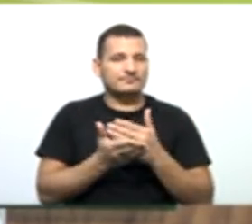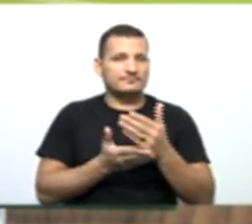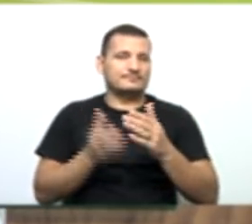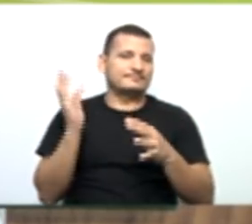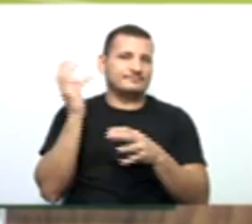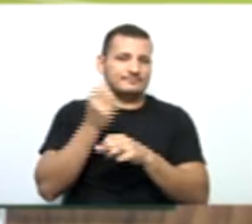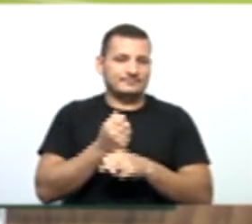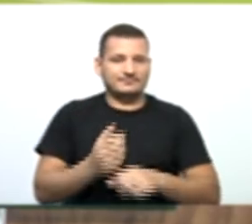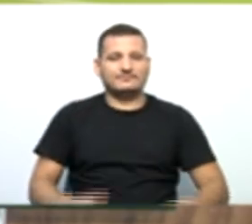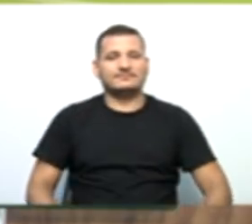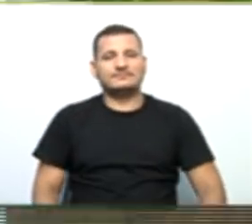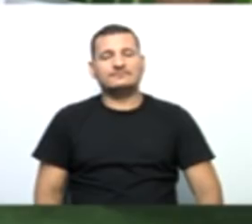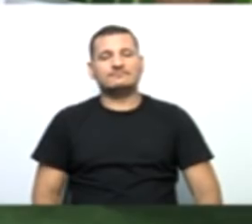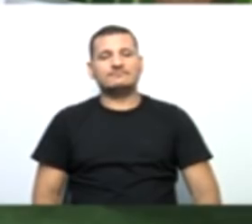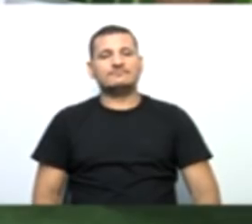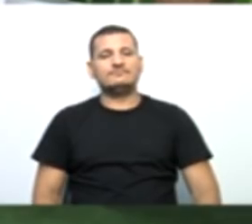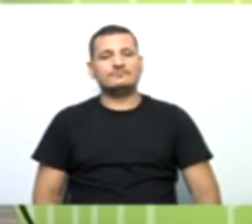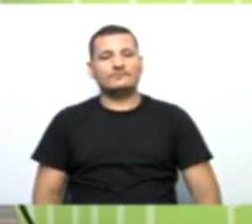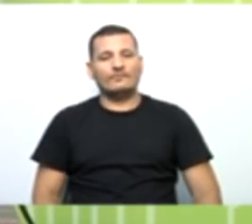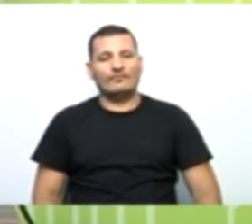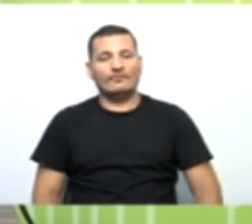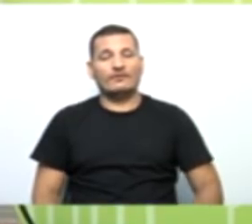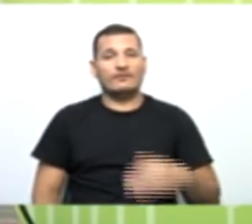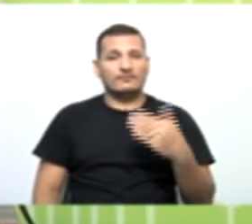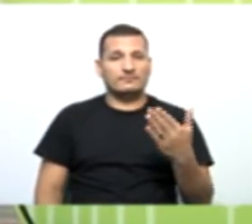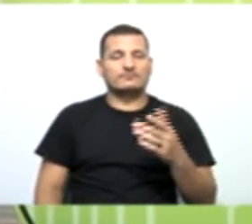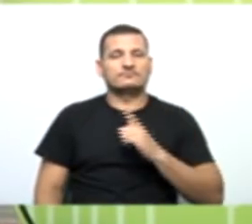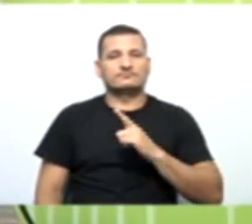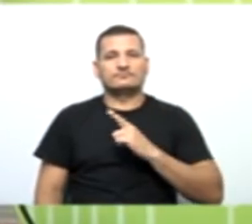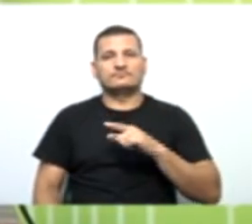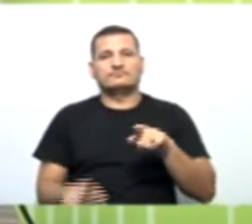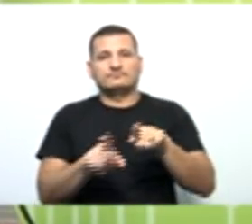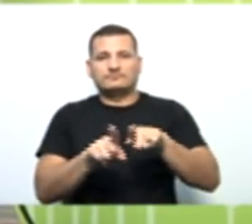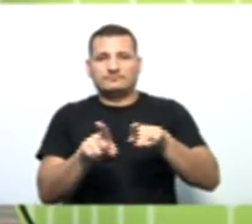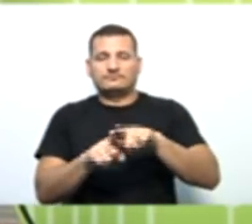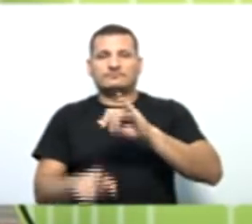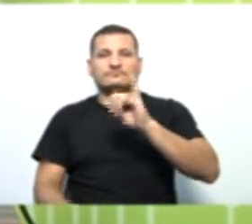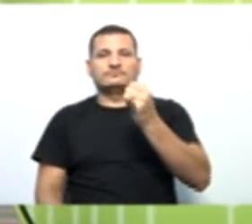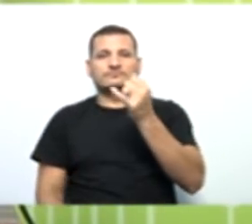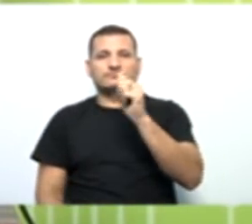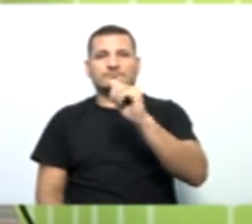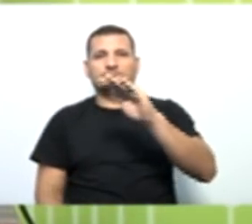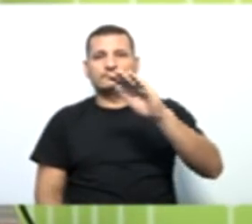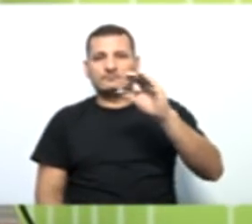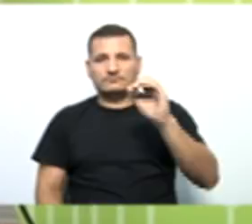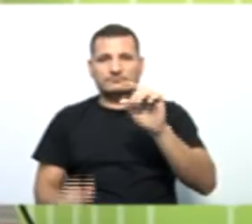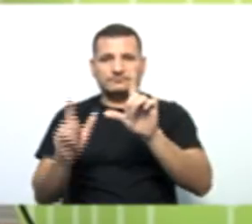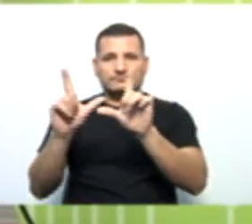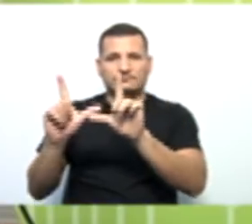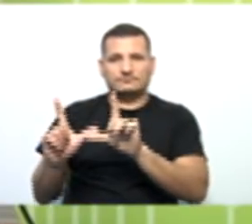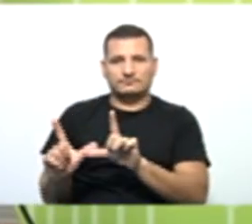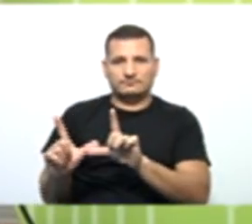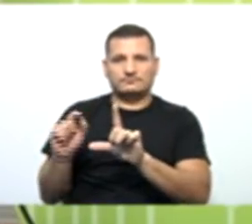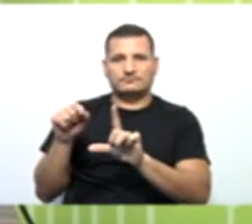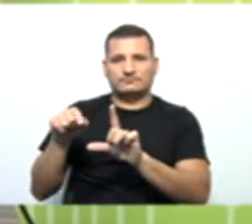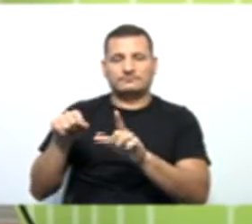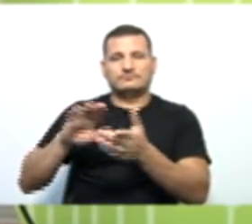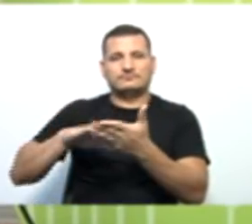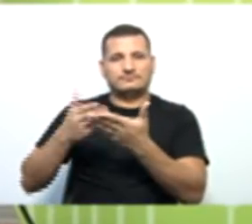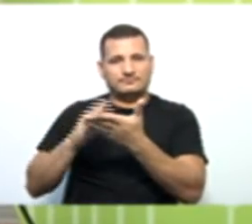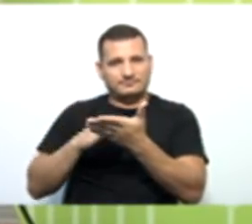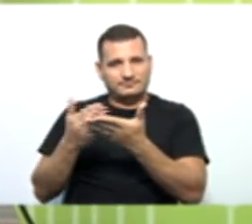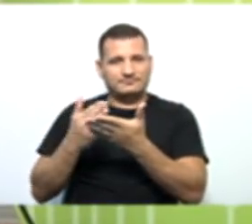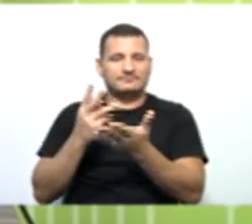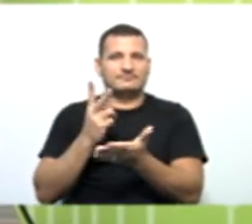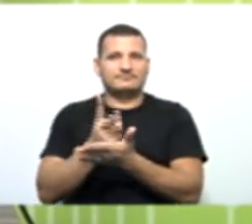então. Legal, legal. Então, ali também tem o Jacó, aí no cantinho do nosso vídeo, que maravilha, sempre com a gente, desde a